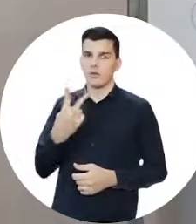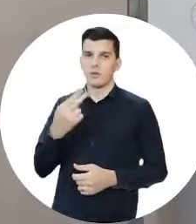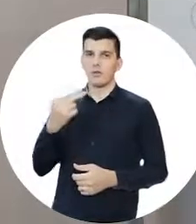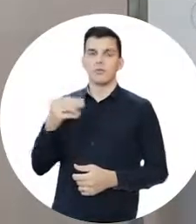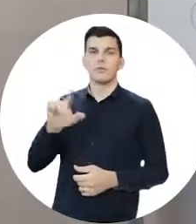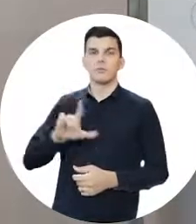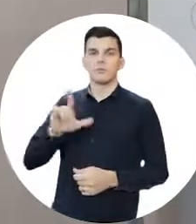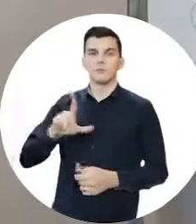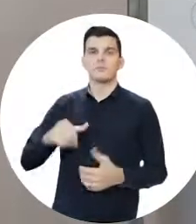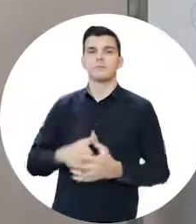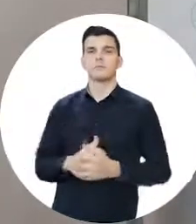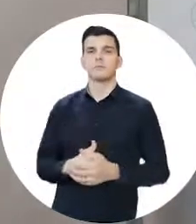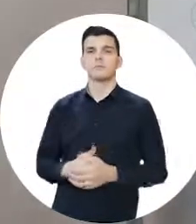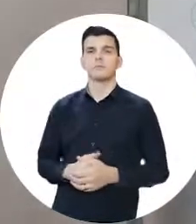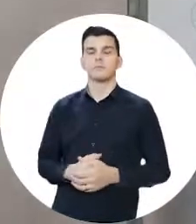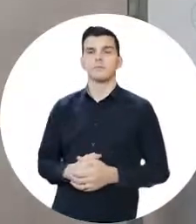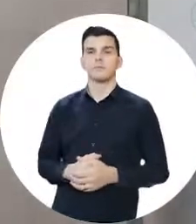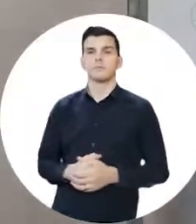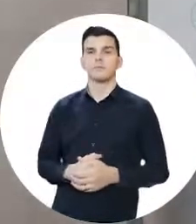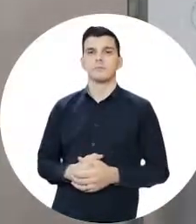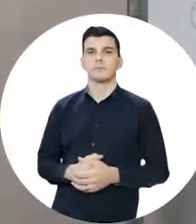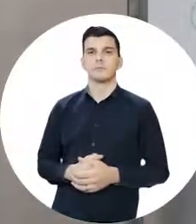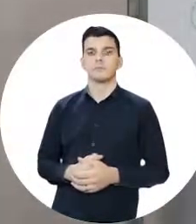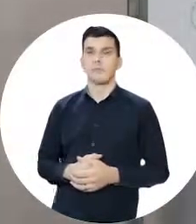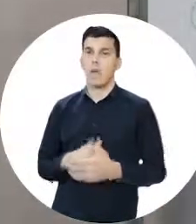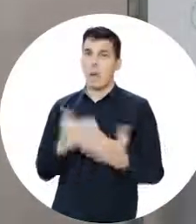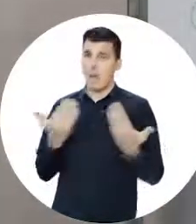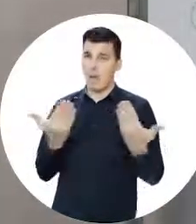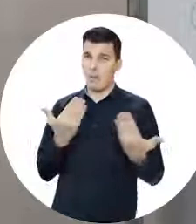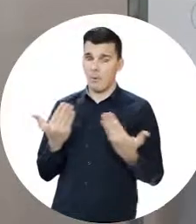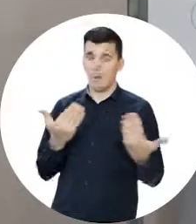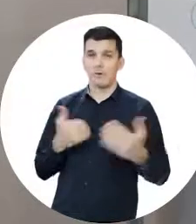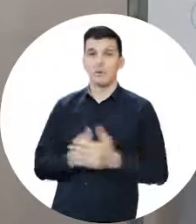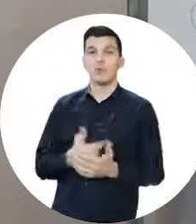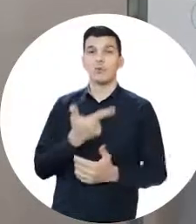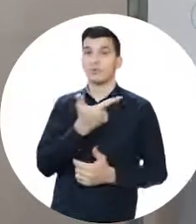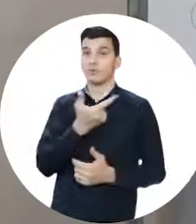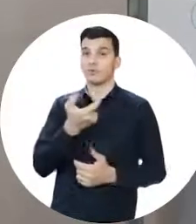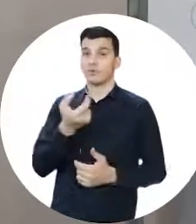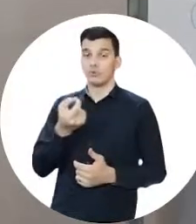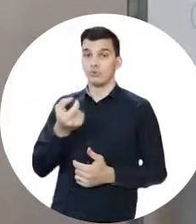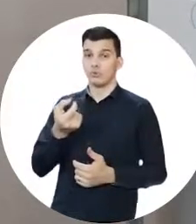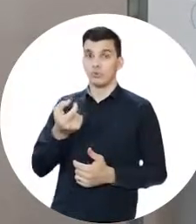0,42 litros. Isso aqui vai dar igual a aproximadamente